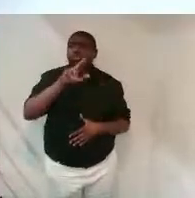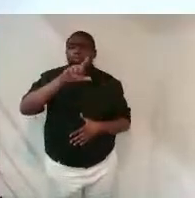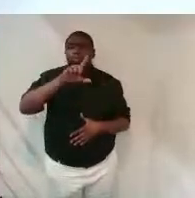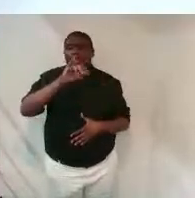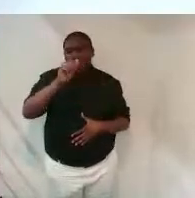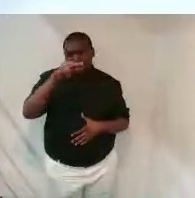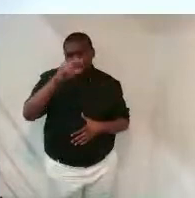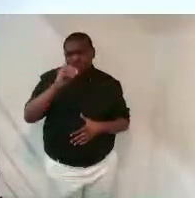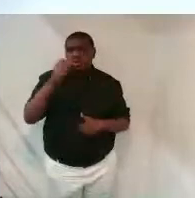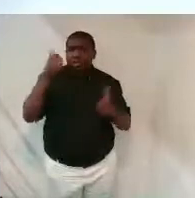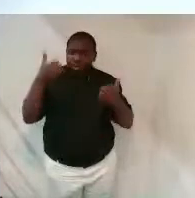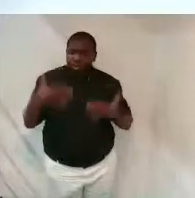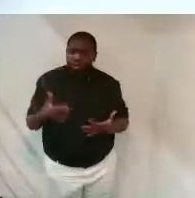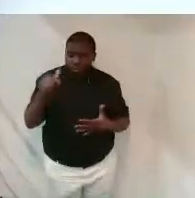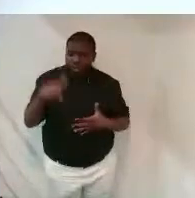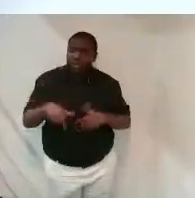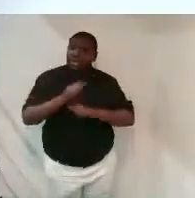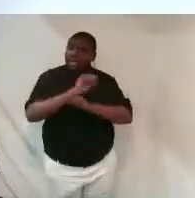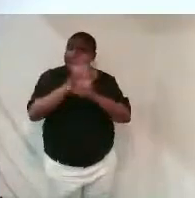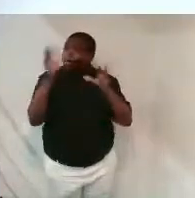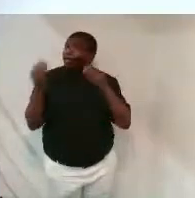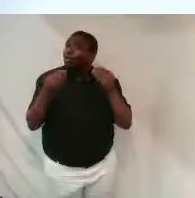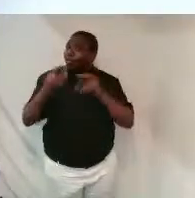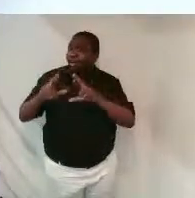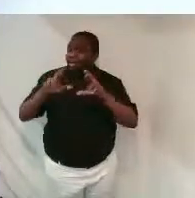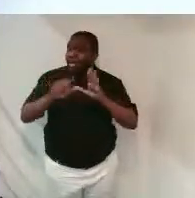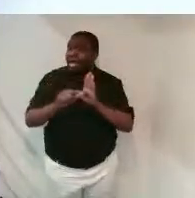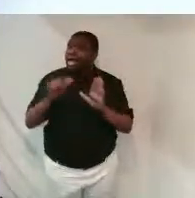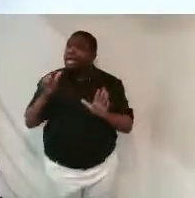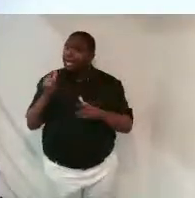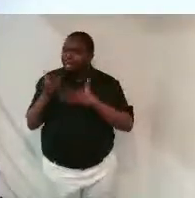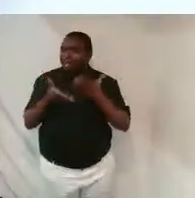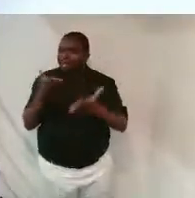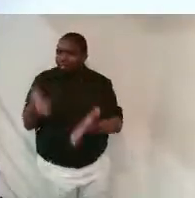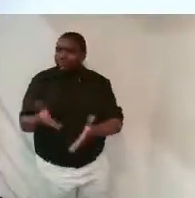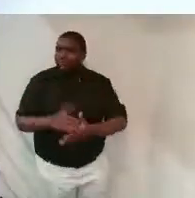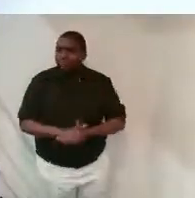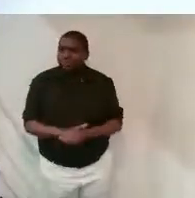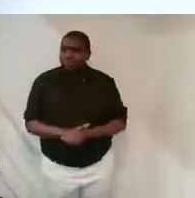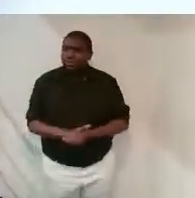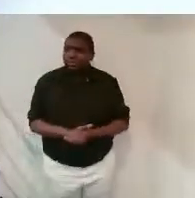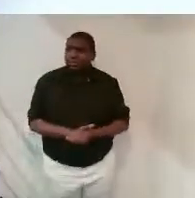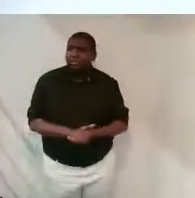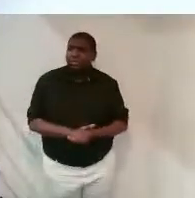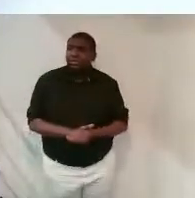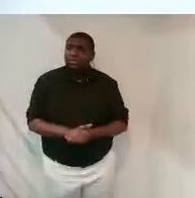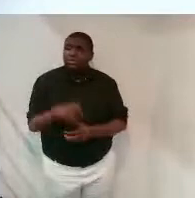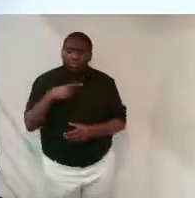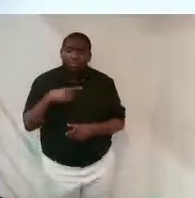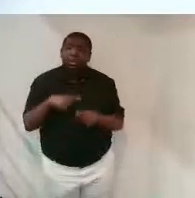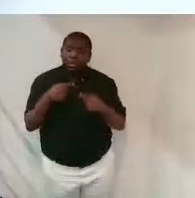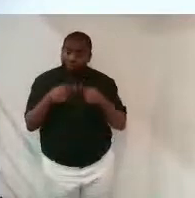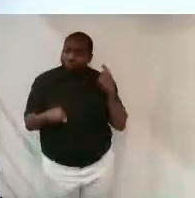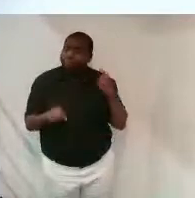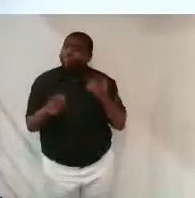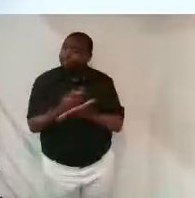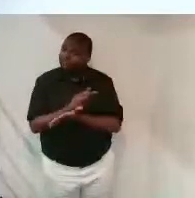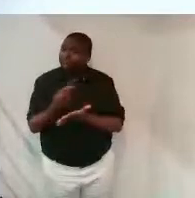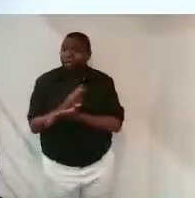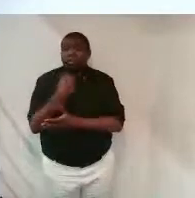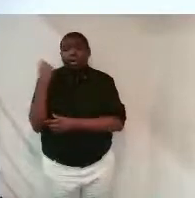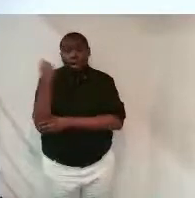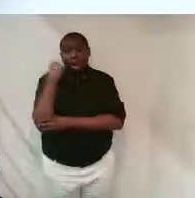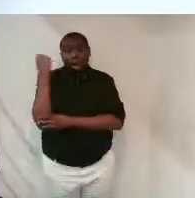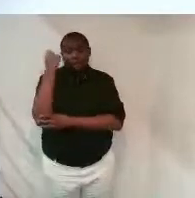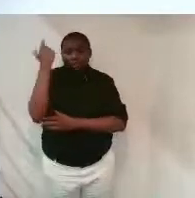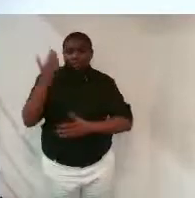a nossa ordem principiológica, a reciclagem vem antes do tratamento. Então, aqui é uma inconsistência grave. E o principal ponto